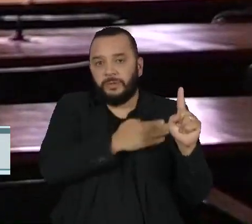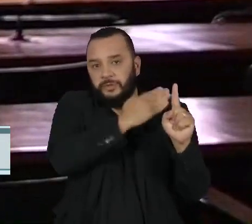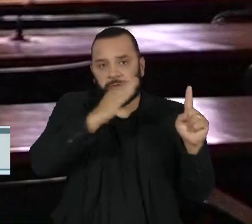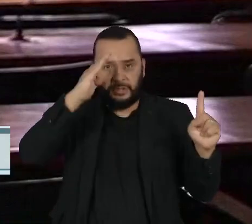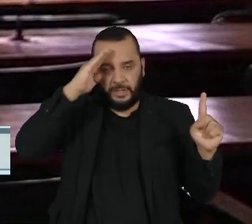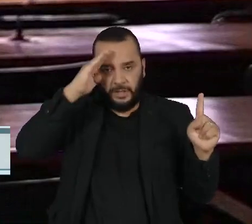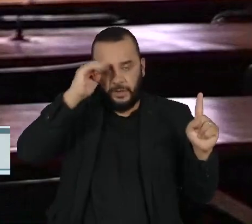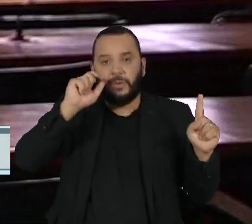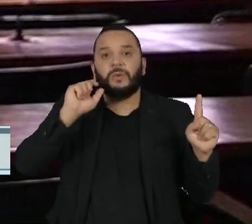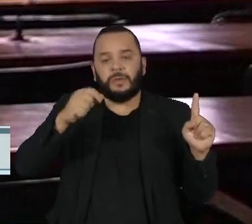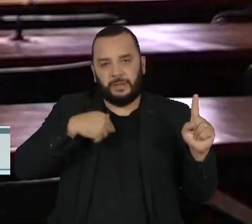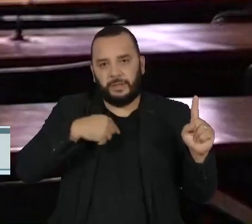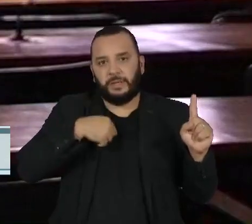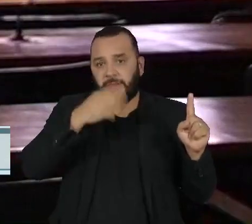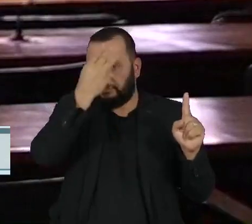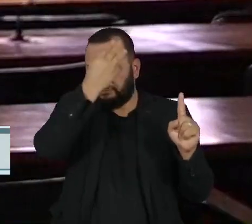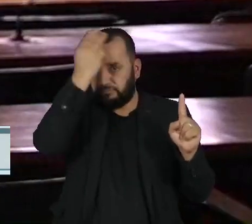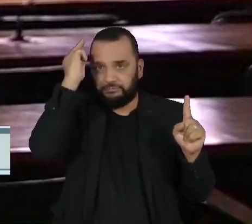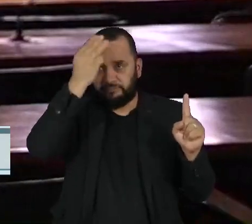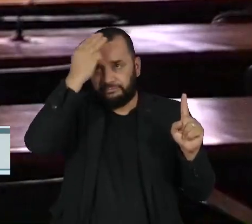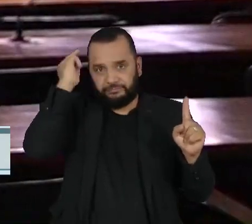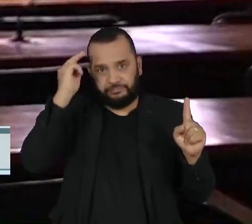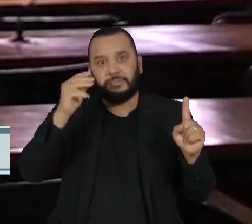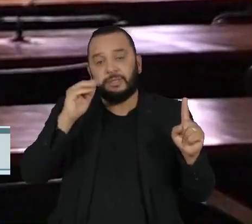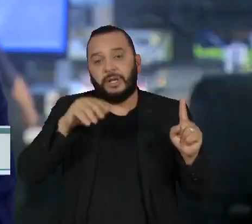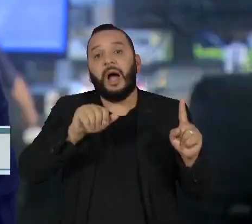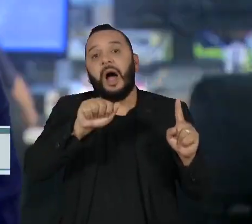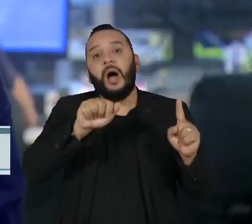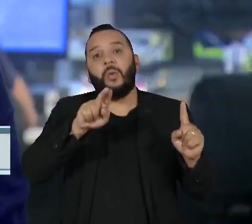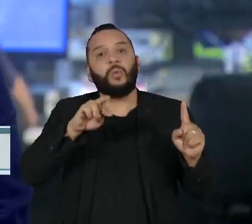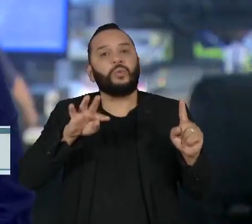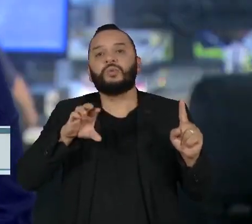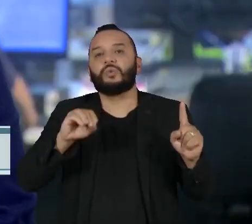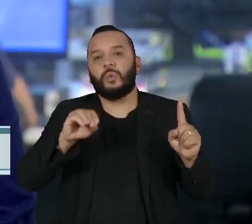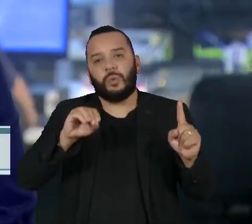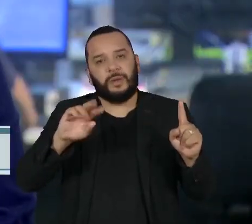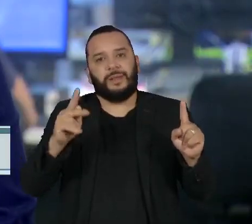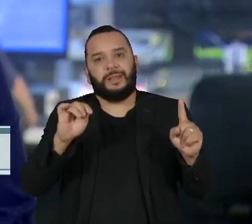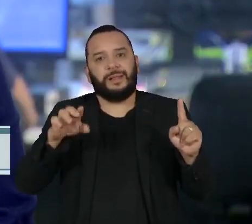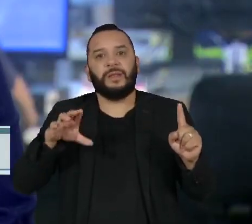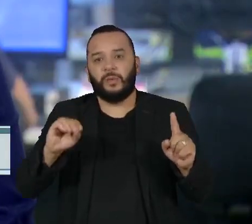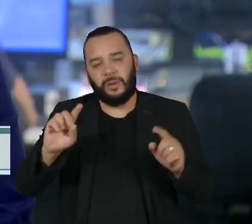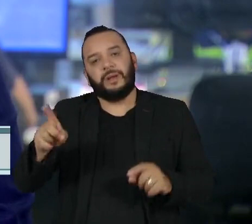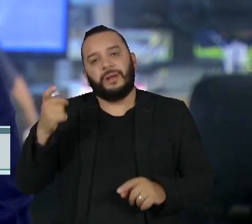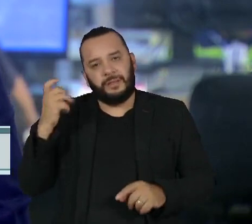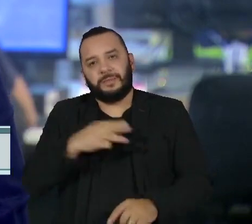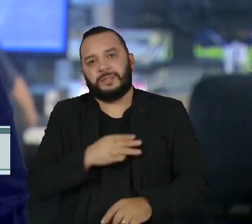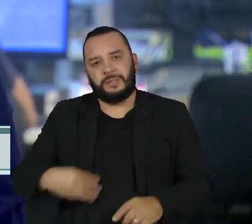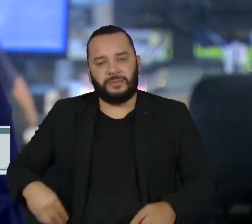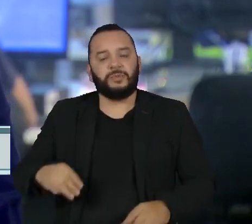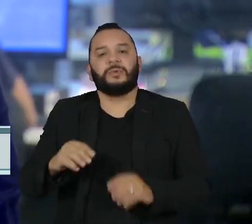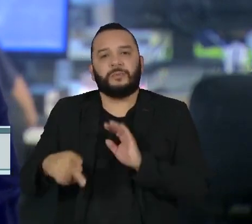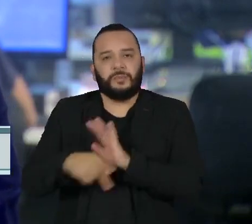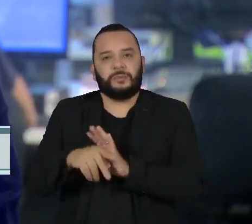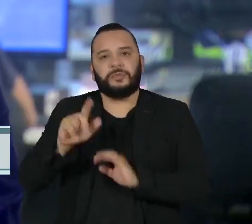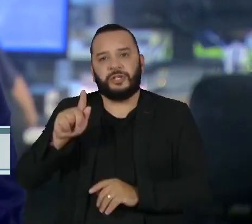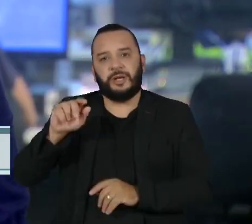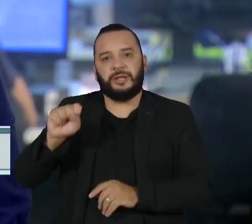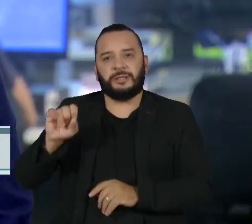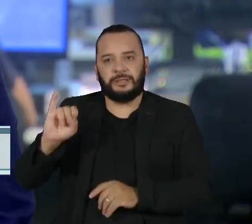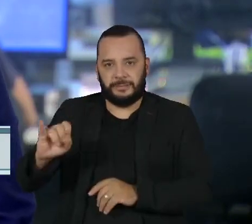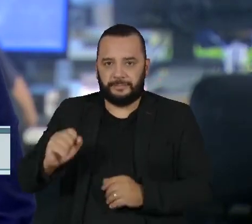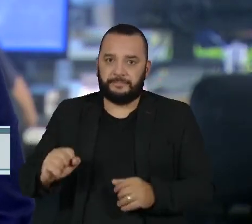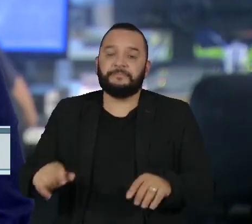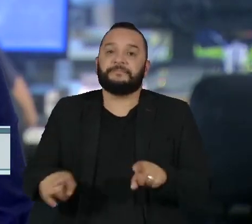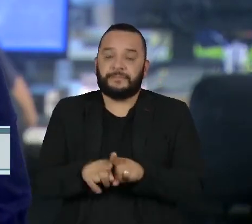Augusto Heleno ex-ministro do GSI é oposição pretende apresentar um relatório paralelo pedindo